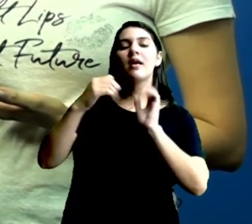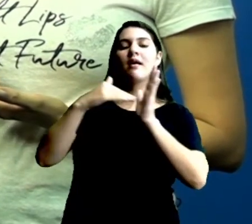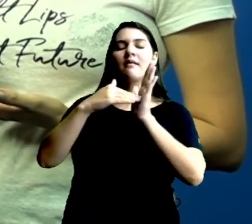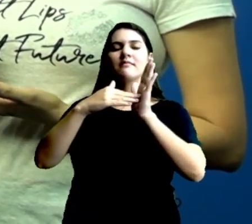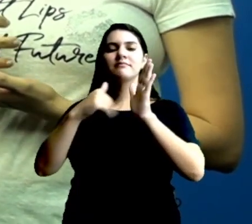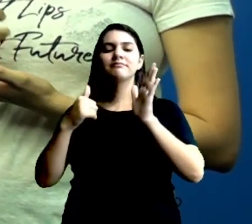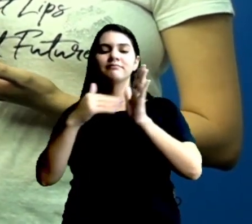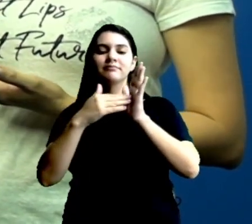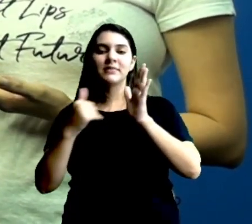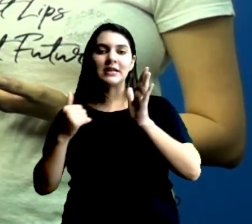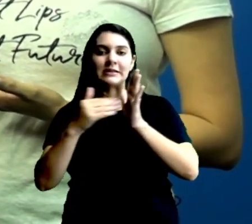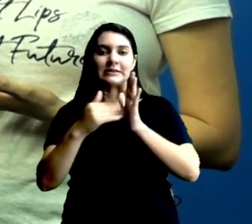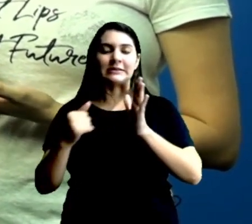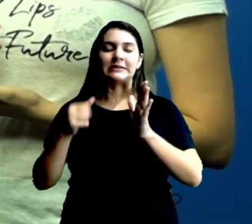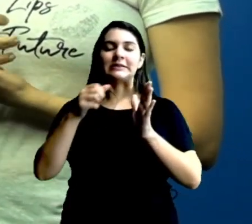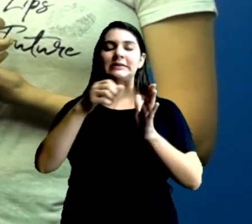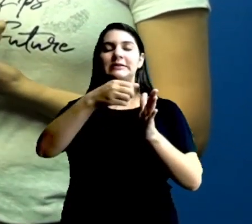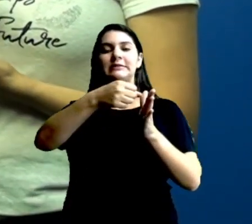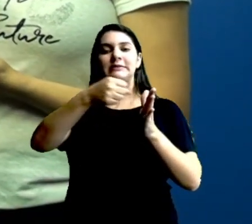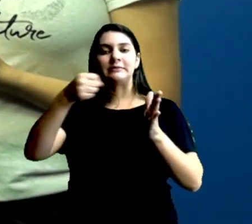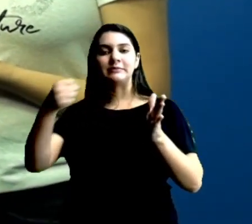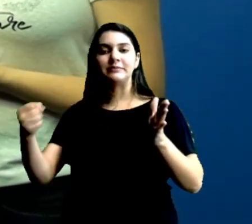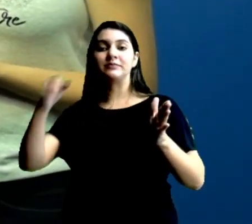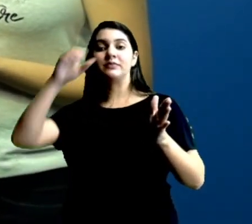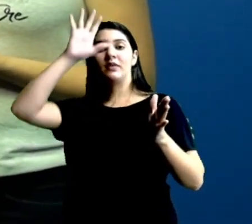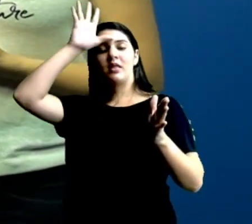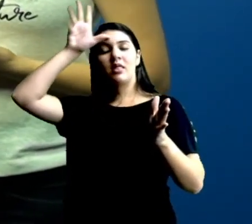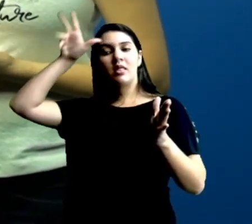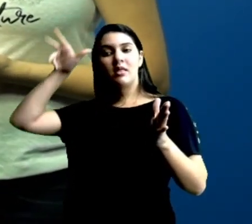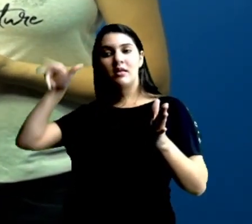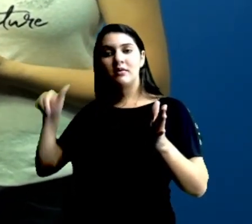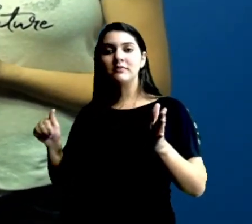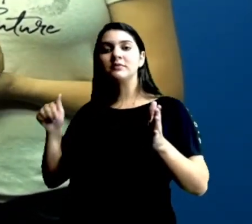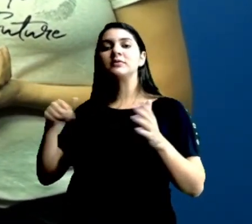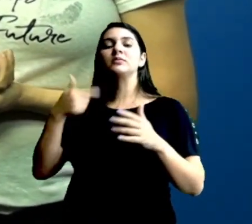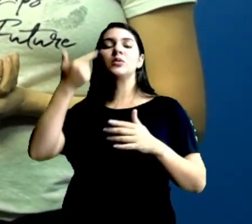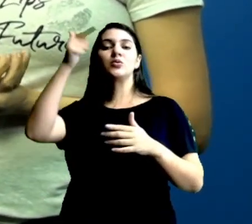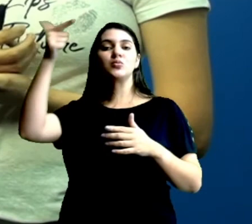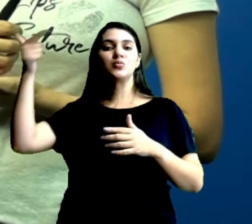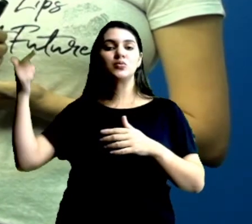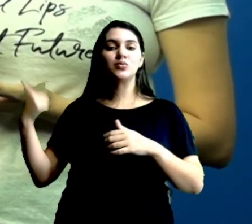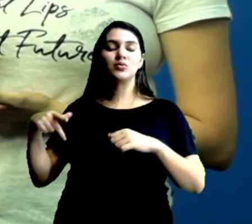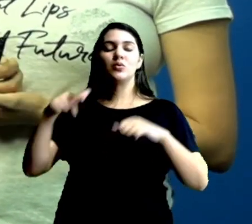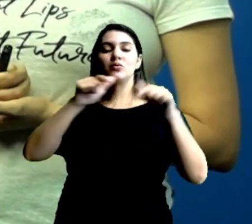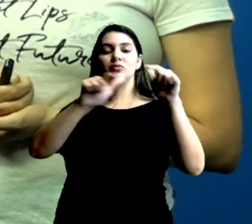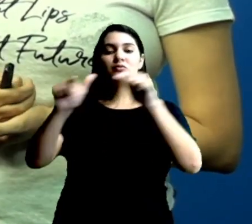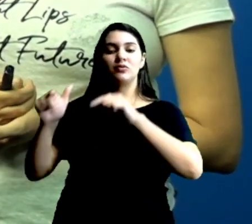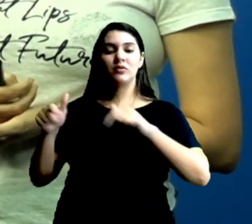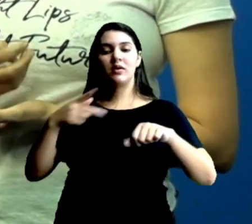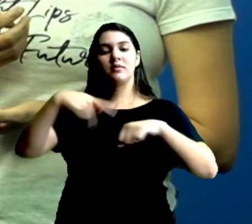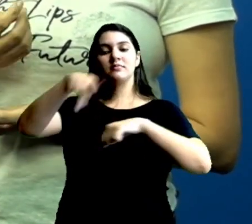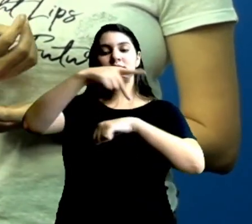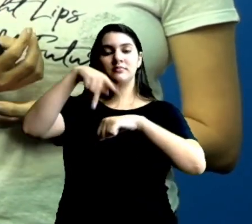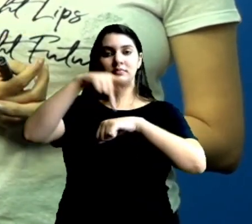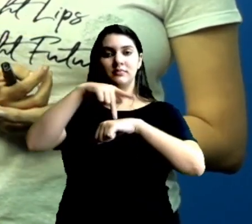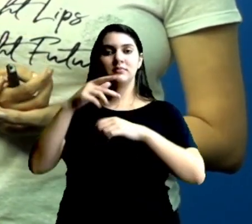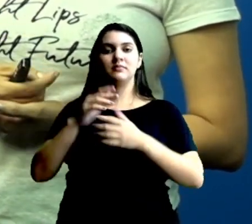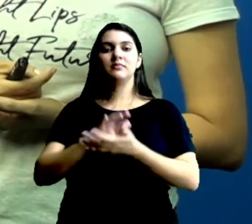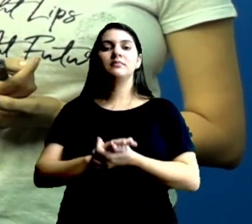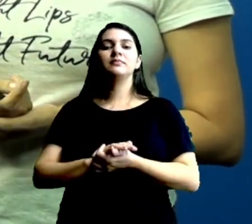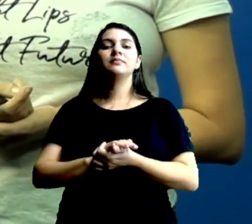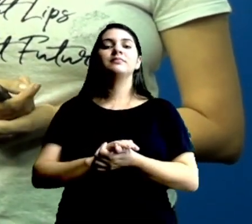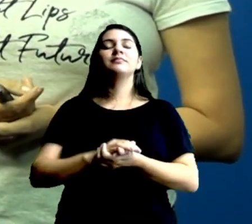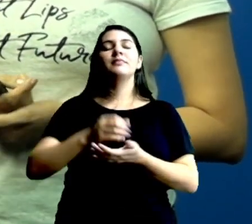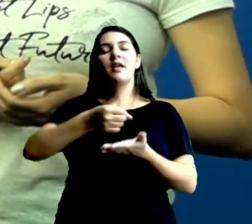retirada, não é? Dos negros, dos africanos para os outros continentes, dos outros países. Uma